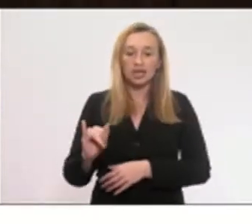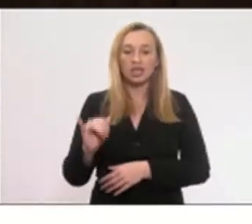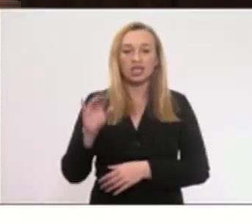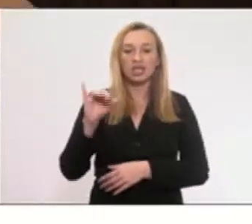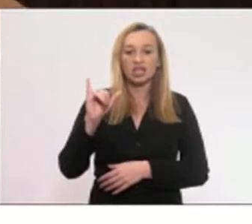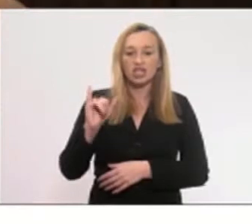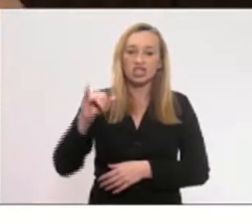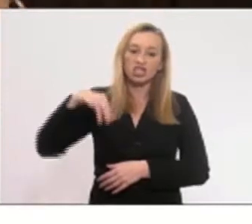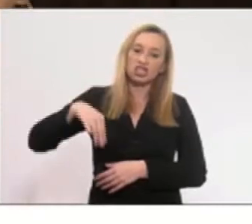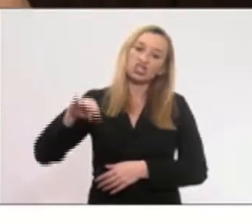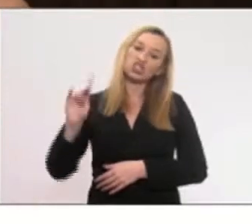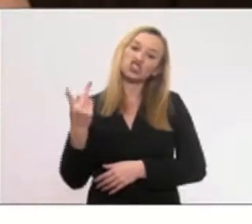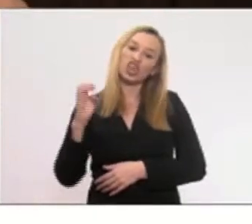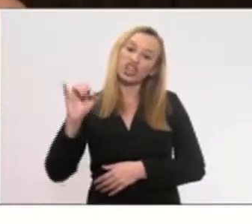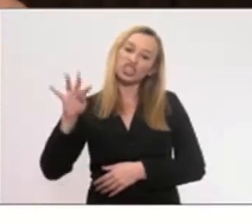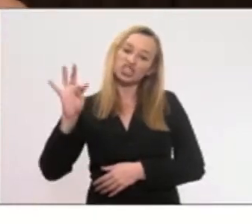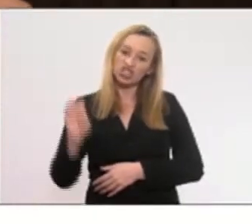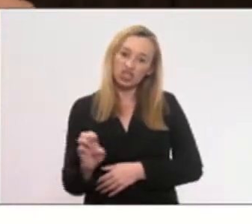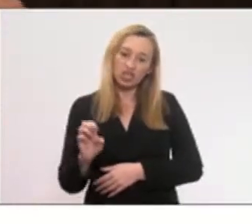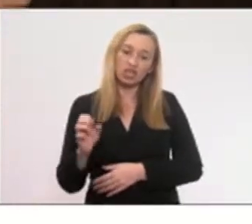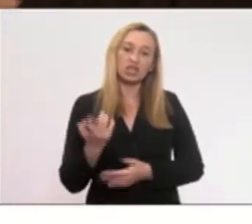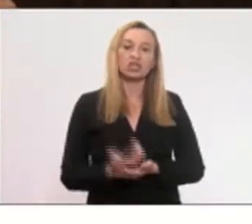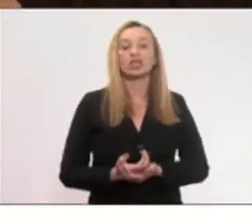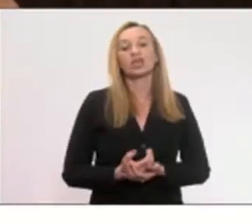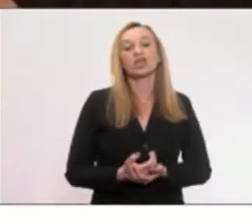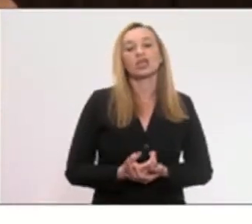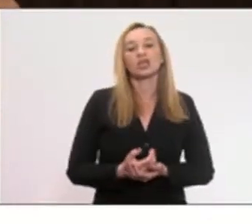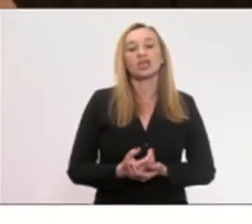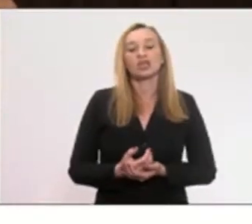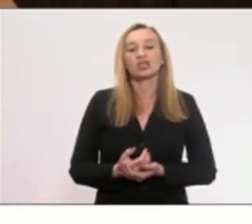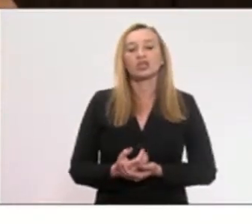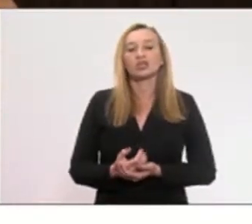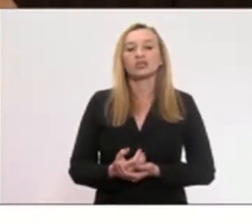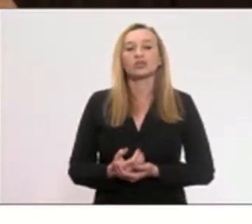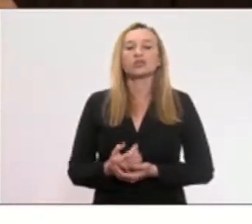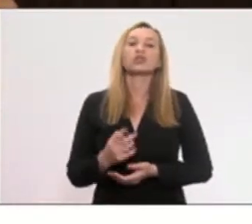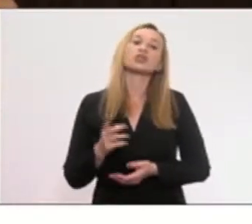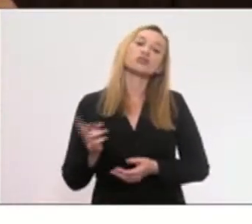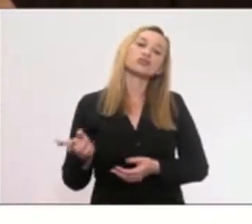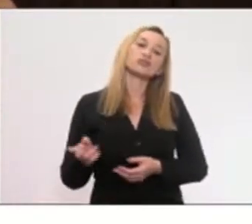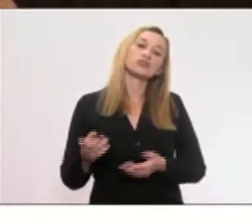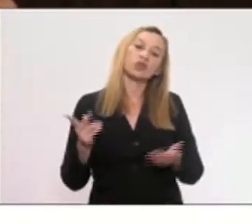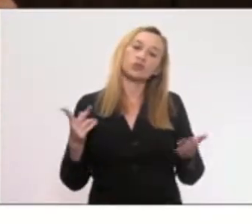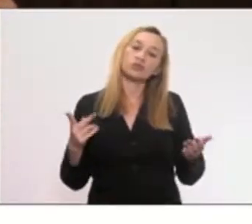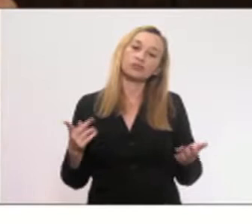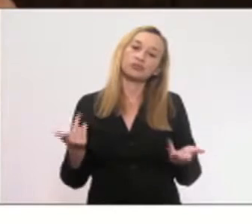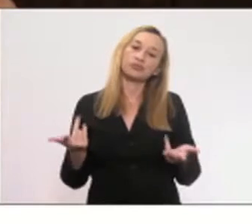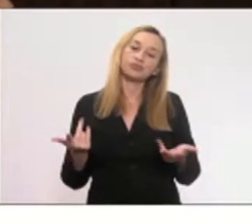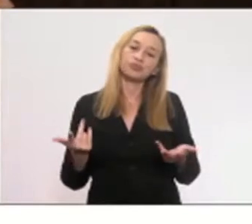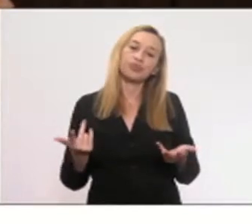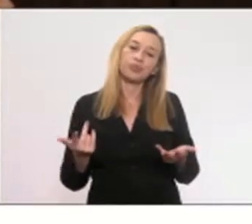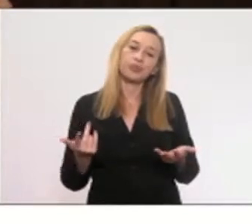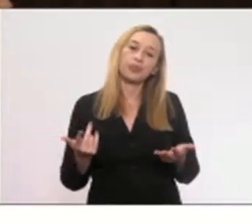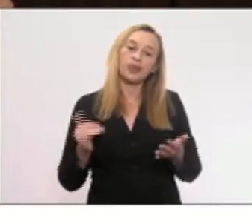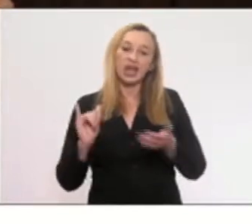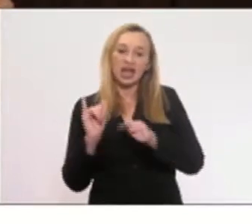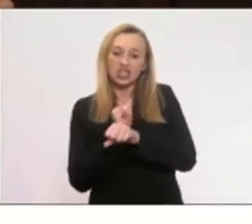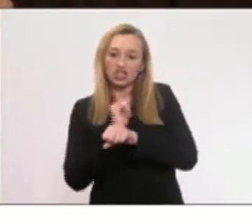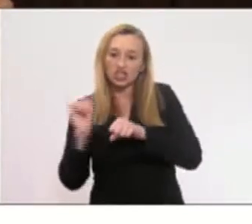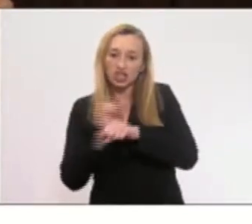que vem trazendo à baila o que vem sendo a estratégia